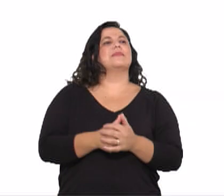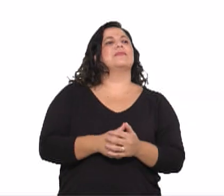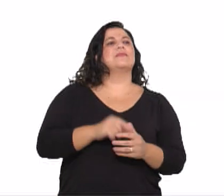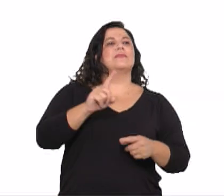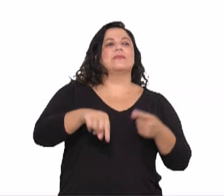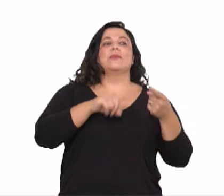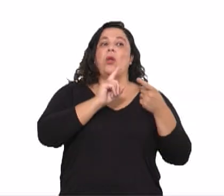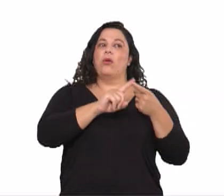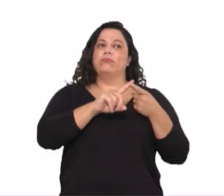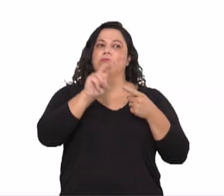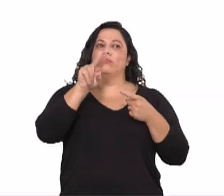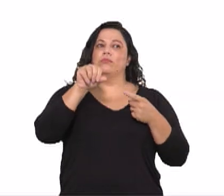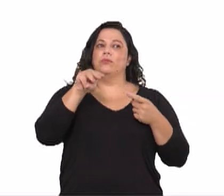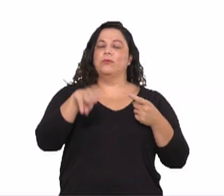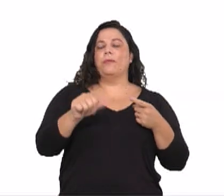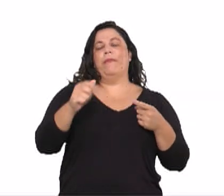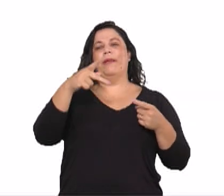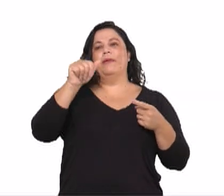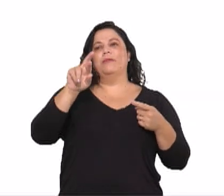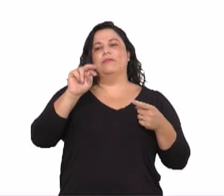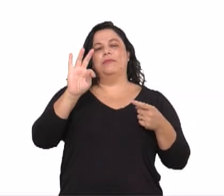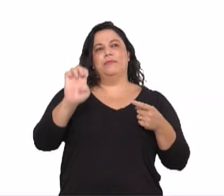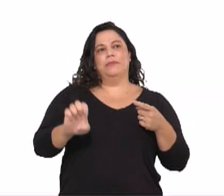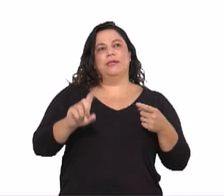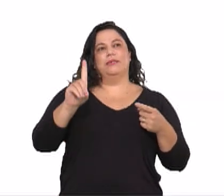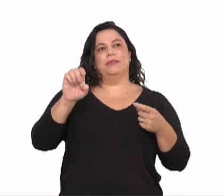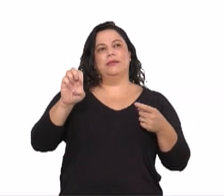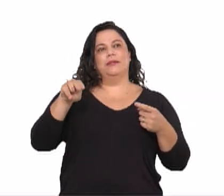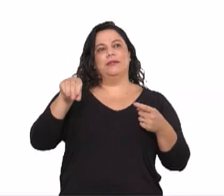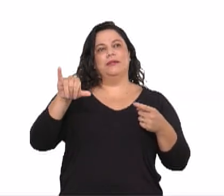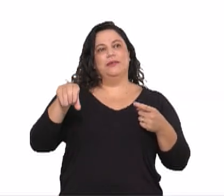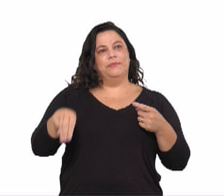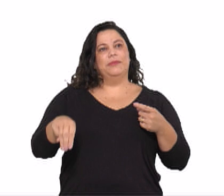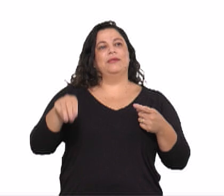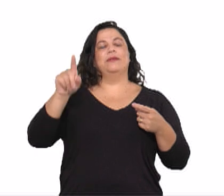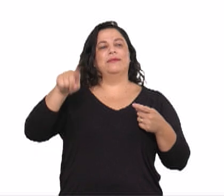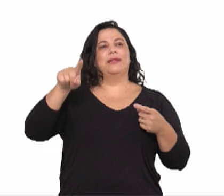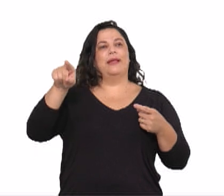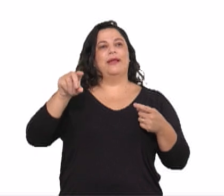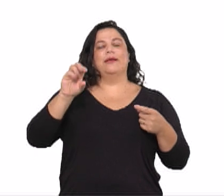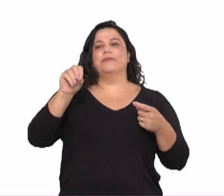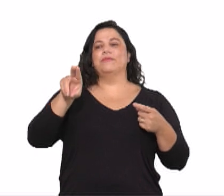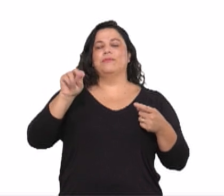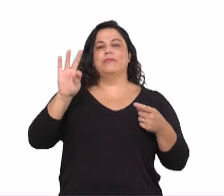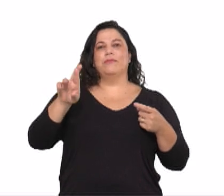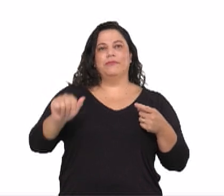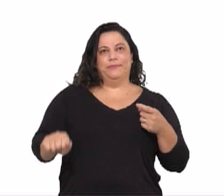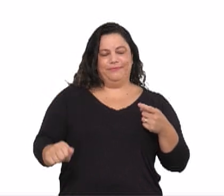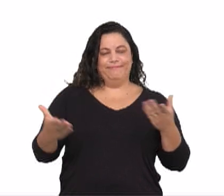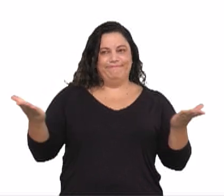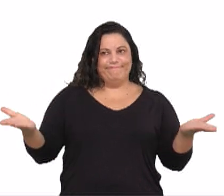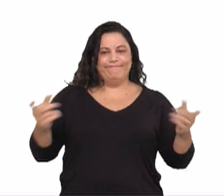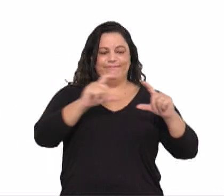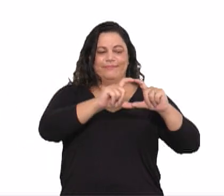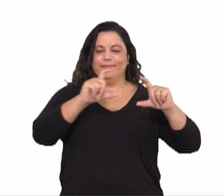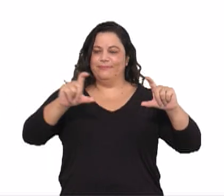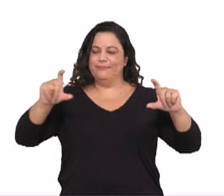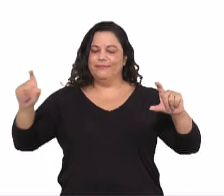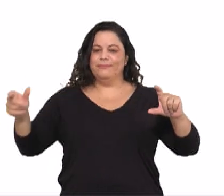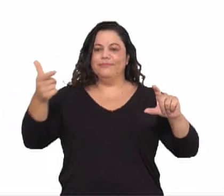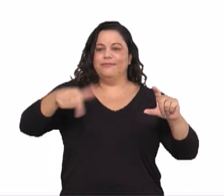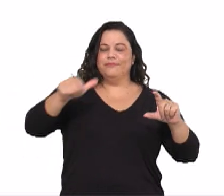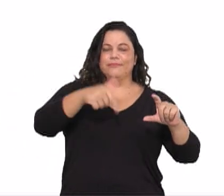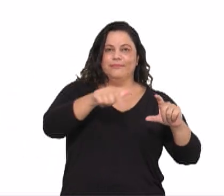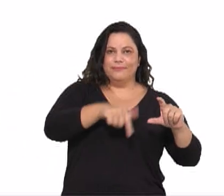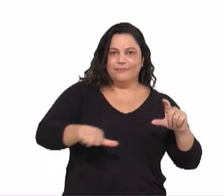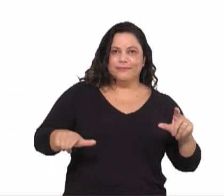Uma parte de mim é outra. Estas são as